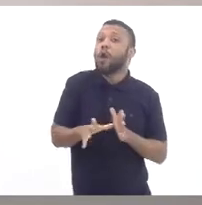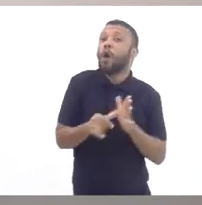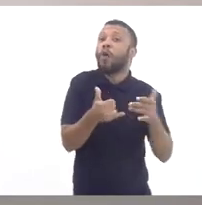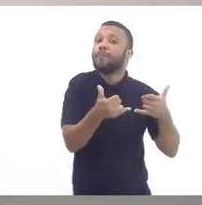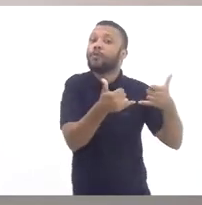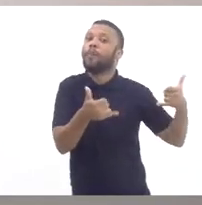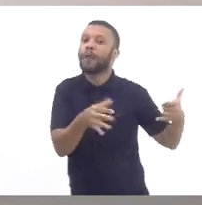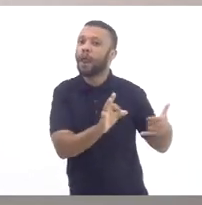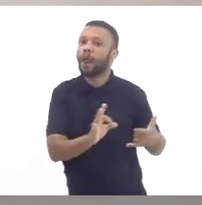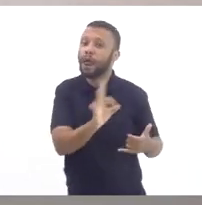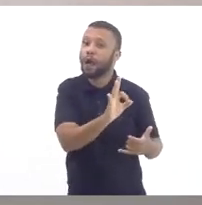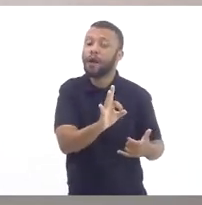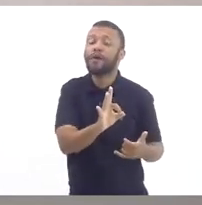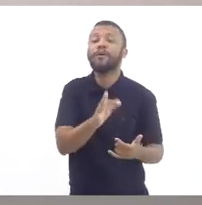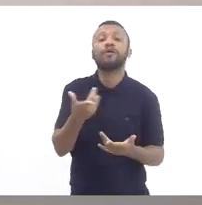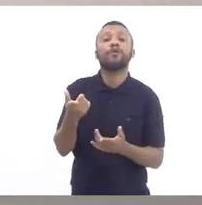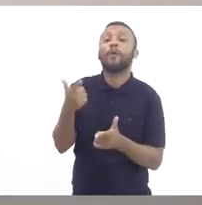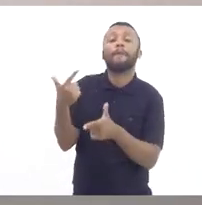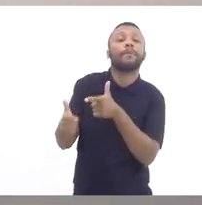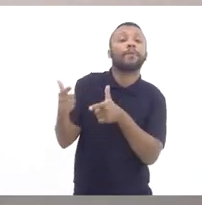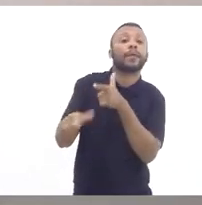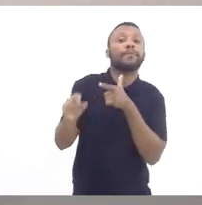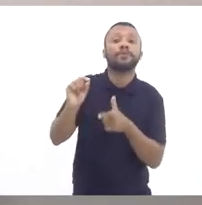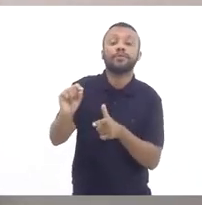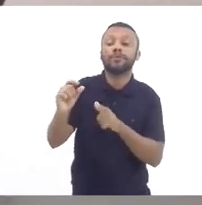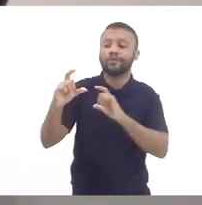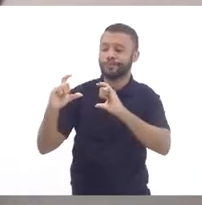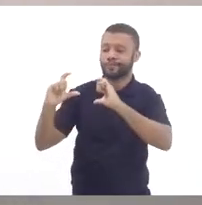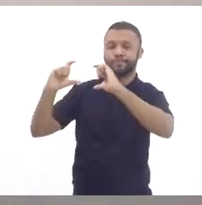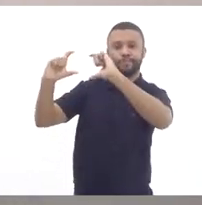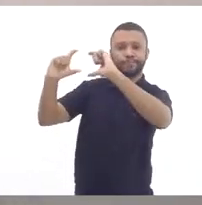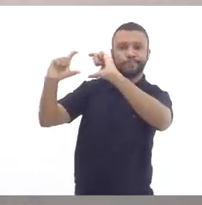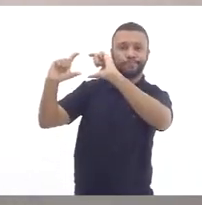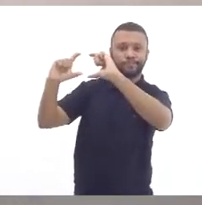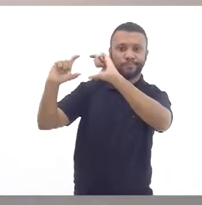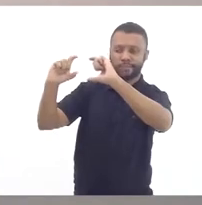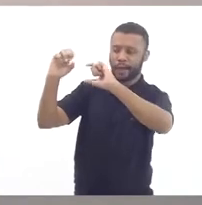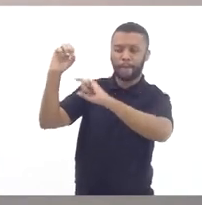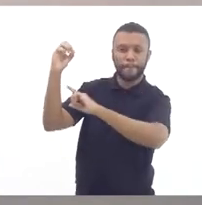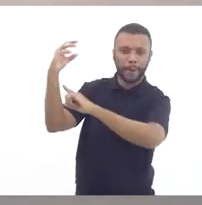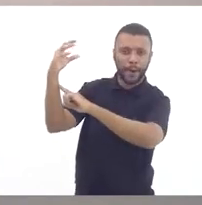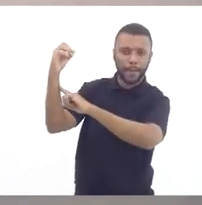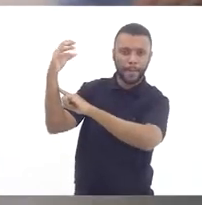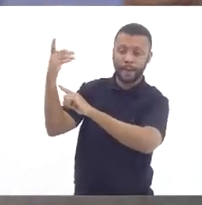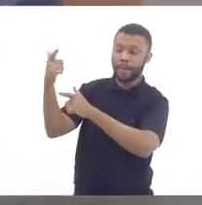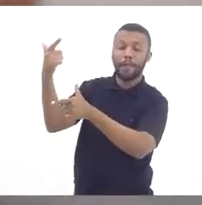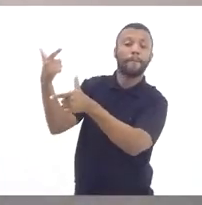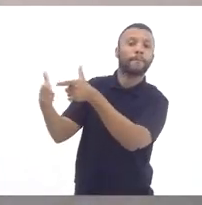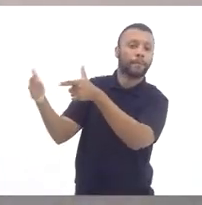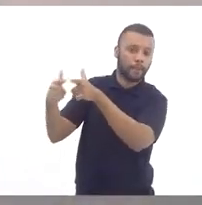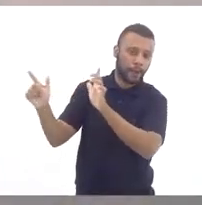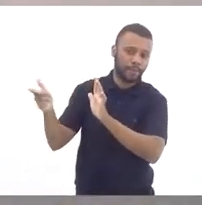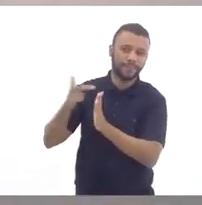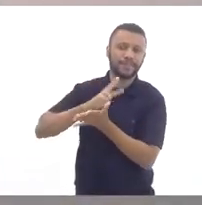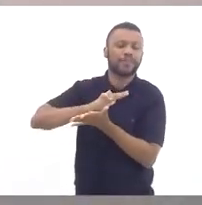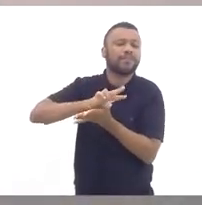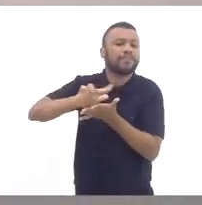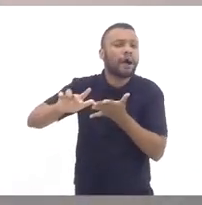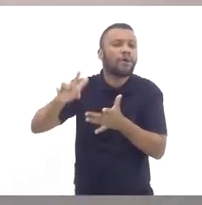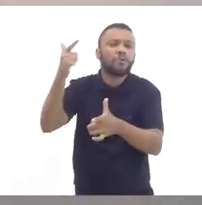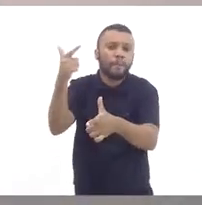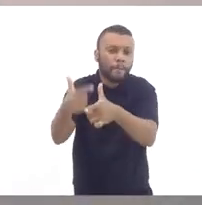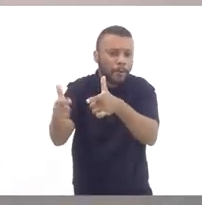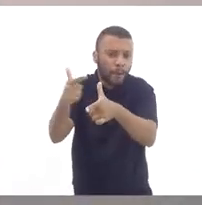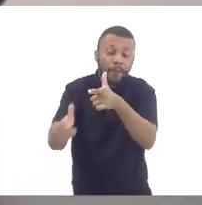a sinalização. Nós sabemos que é um conjunto, né, de fatores, não só a questão